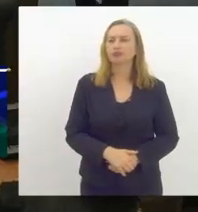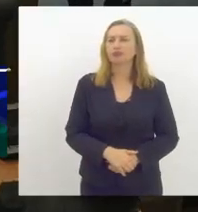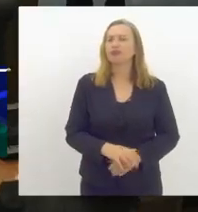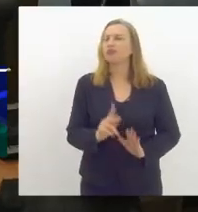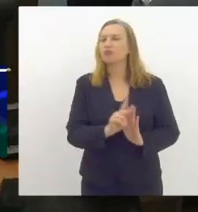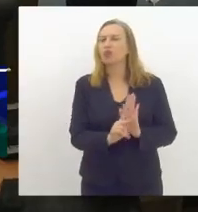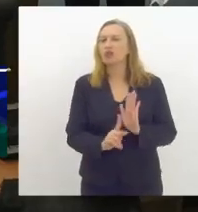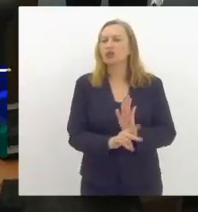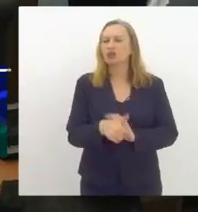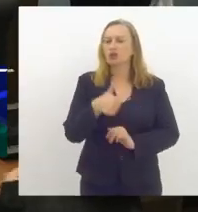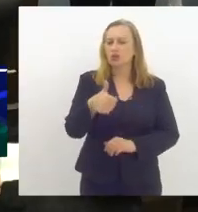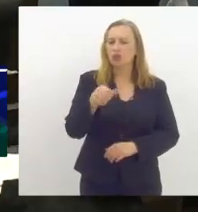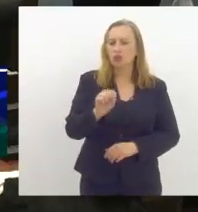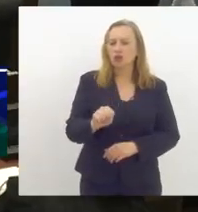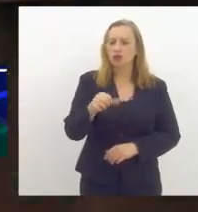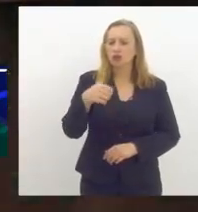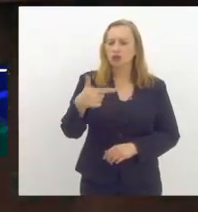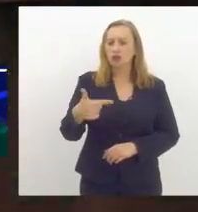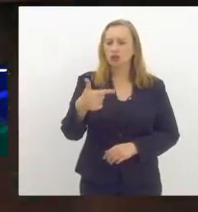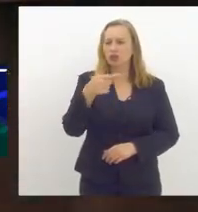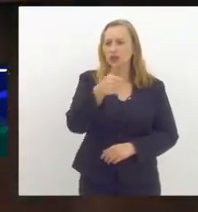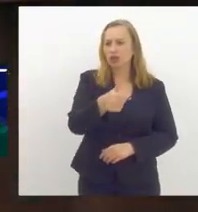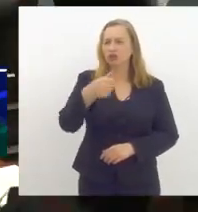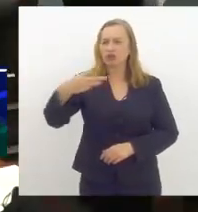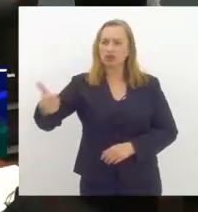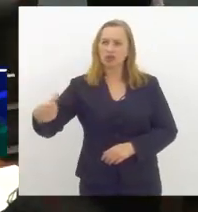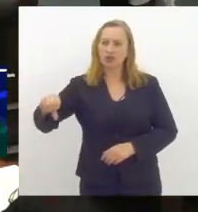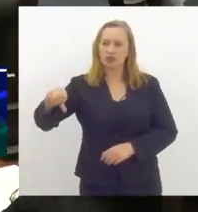projeto 18 2/2019